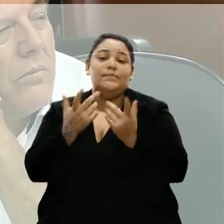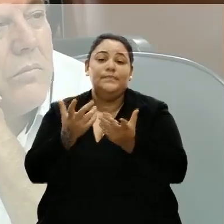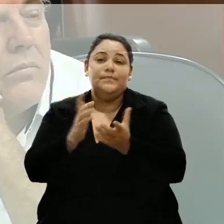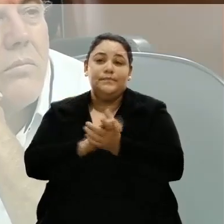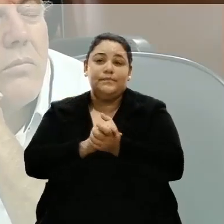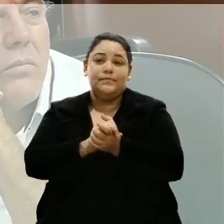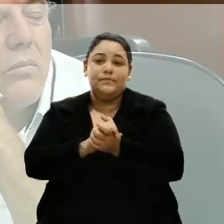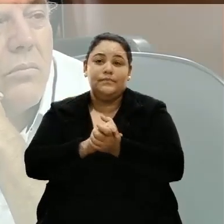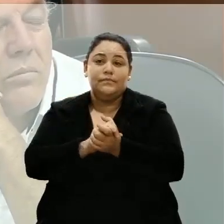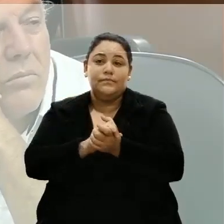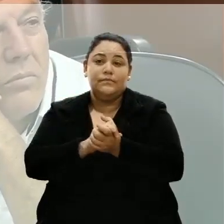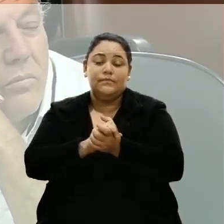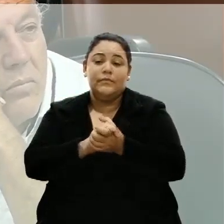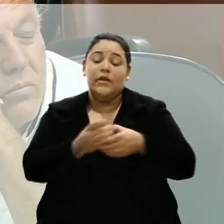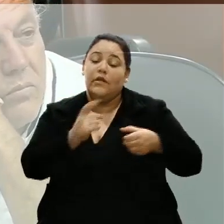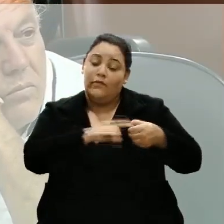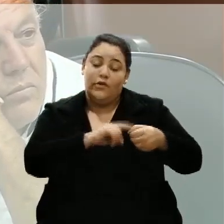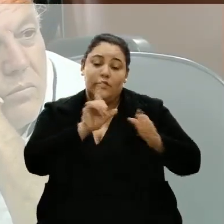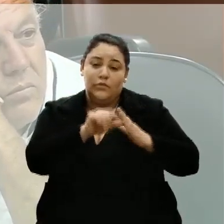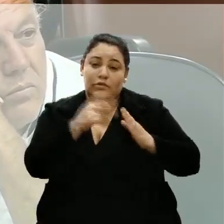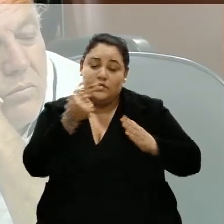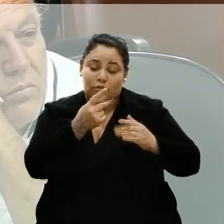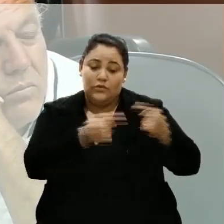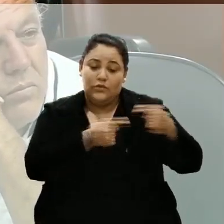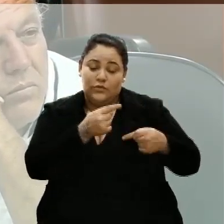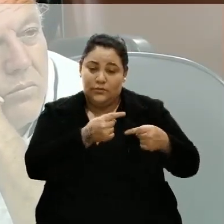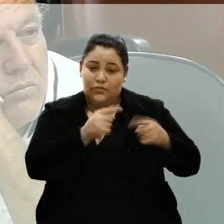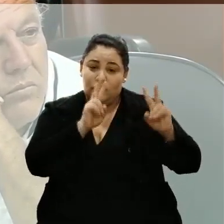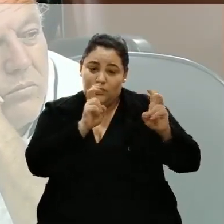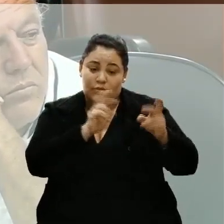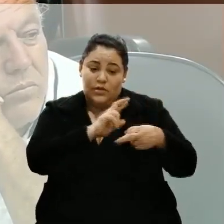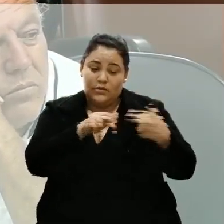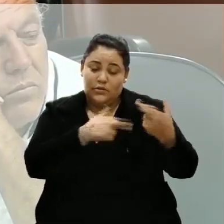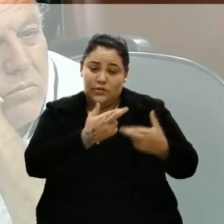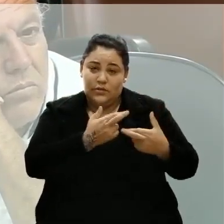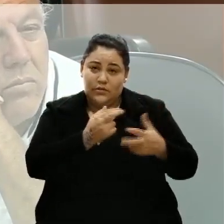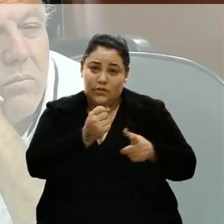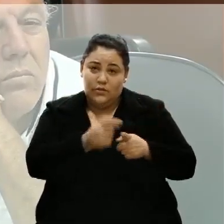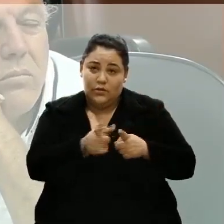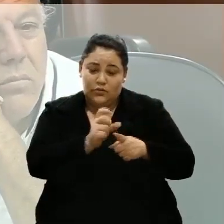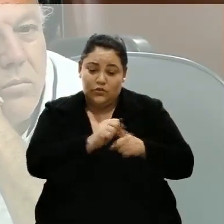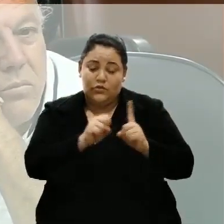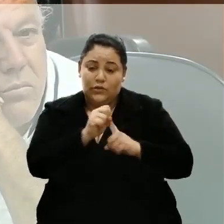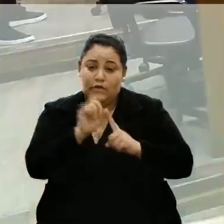Eu volto na segunda discussão para terminar meu raciocínio. Sobre essa questão do aluguel social, eu termino por aí. Depois a gente retoma. Obrigado.